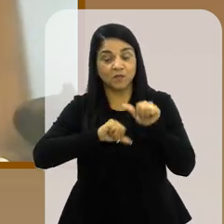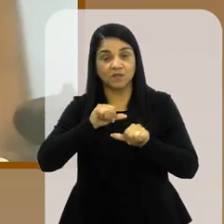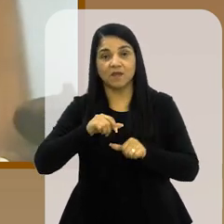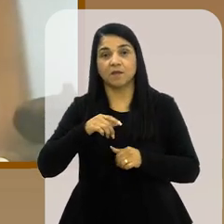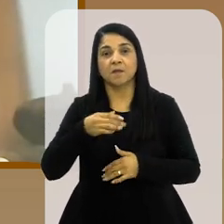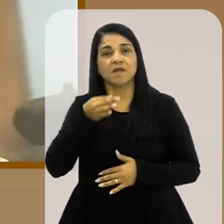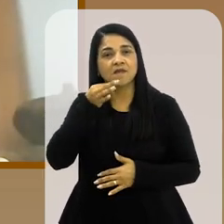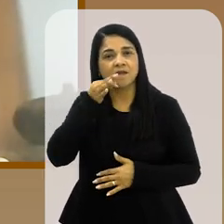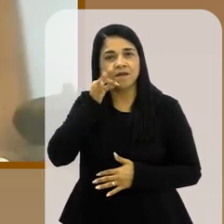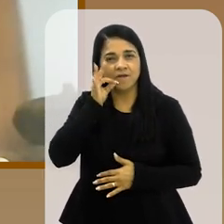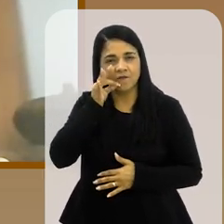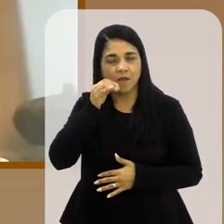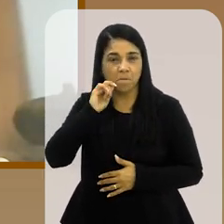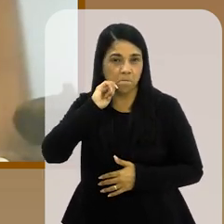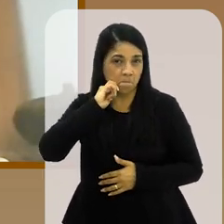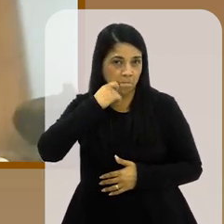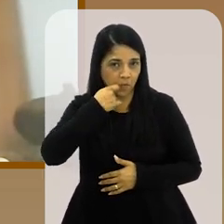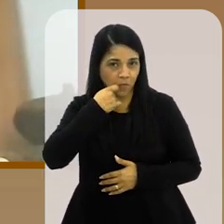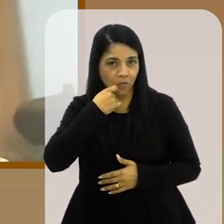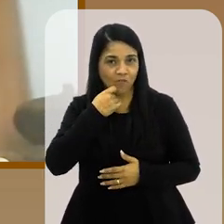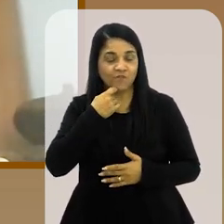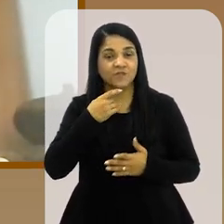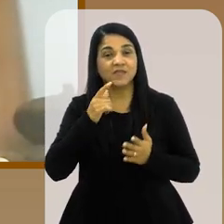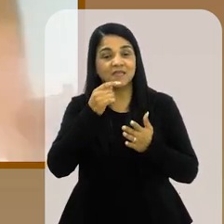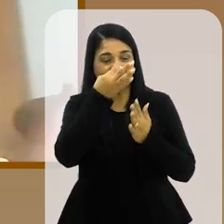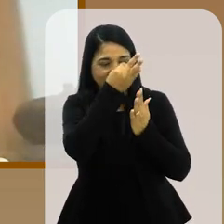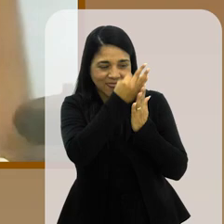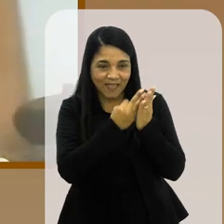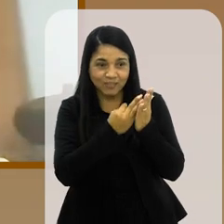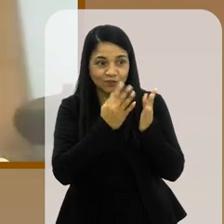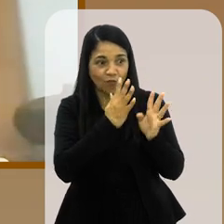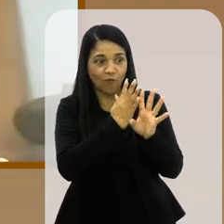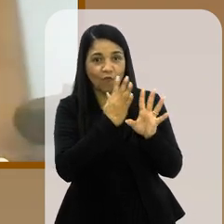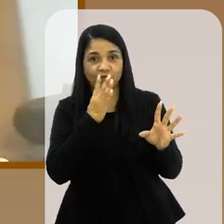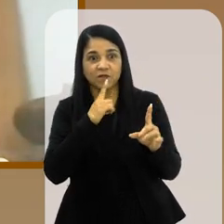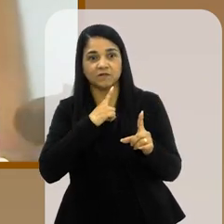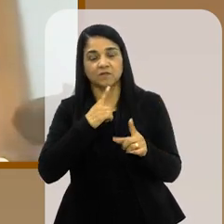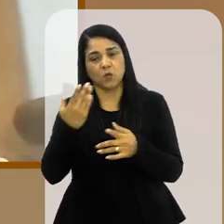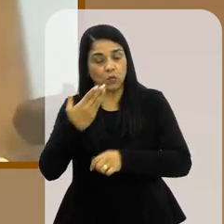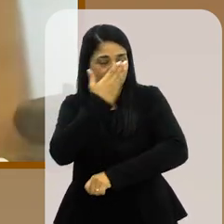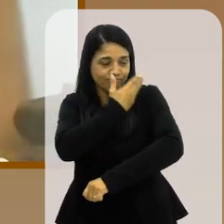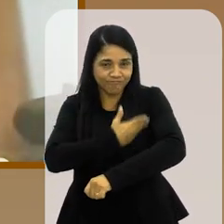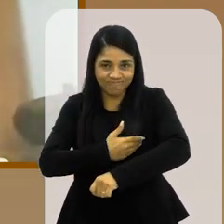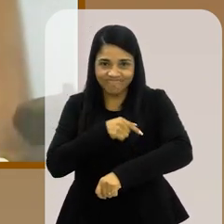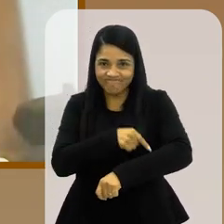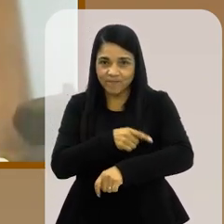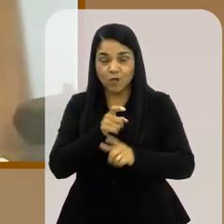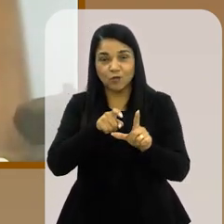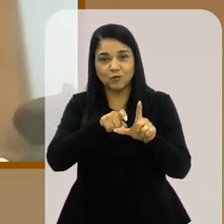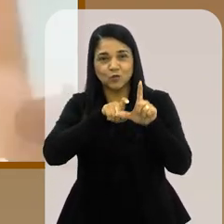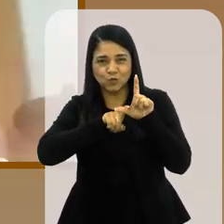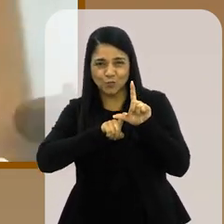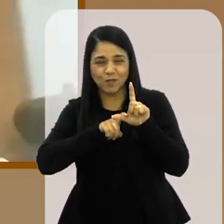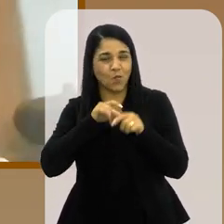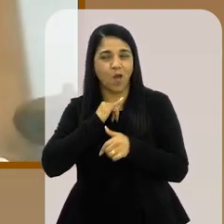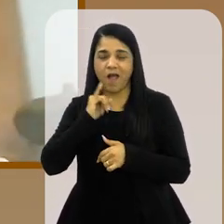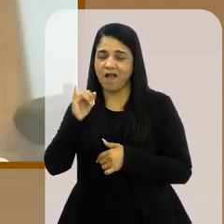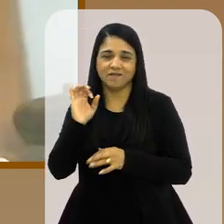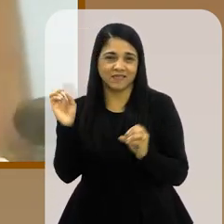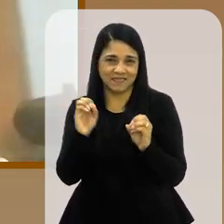Texto, e eu tenho fila de gente. Quando eu me acidentei, eu suspendi, nem avisei